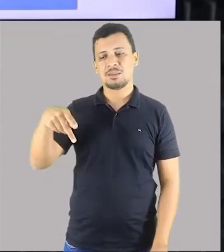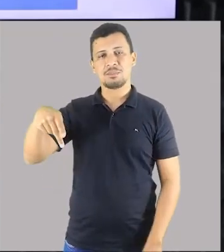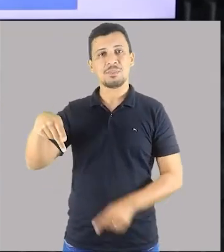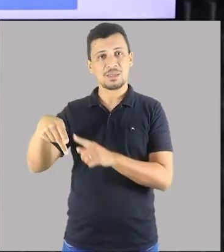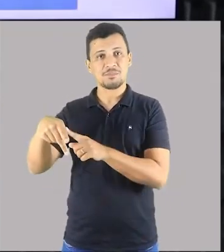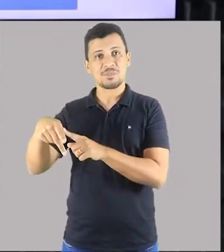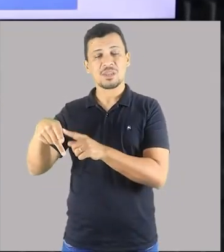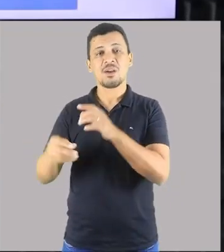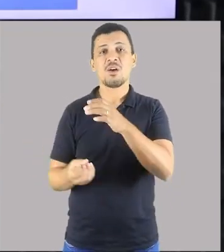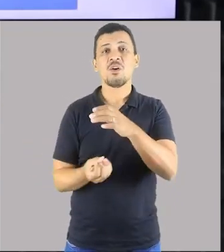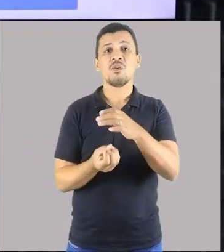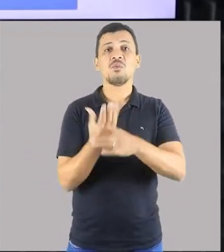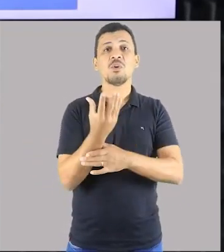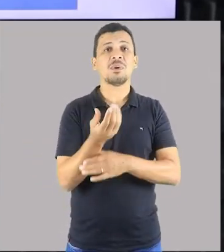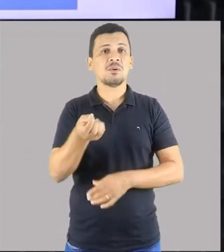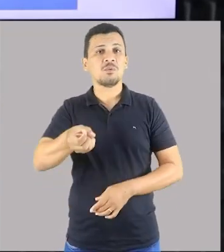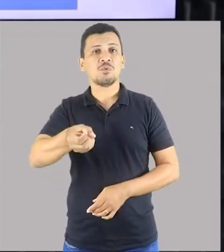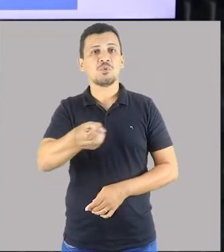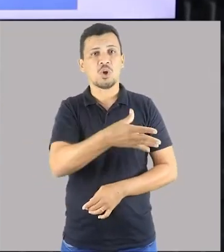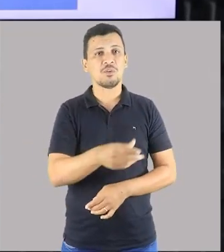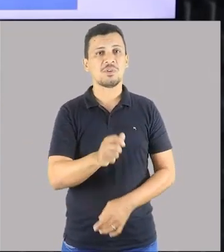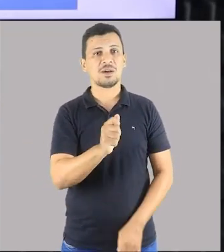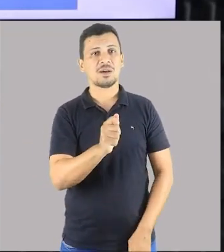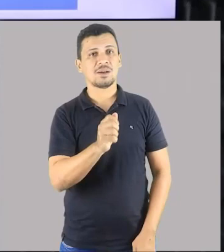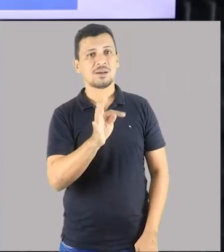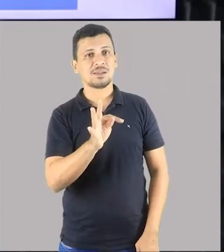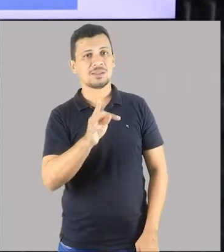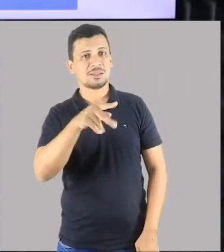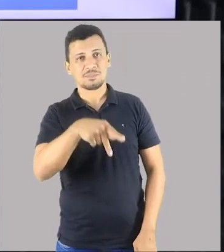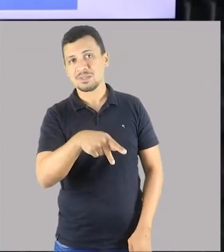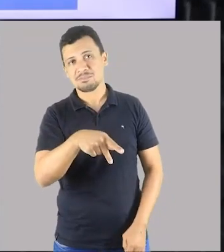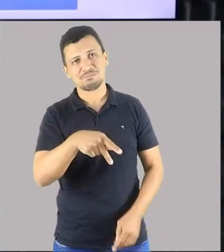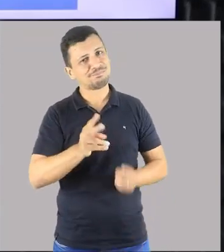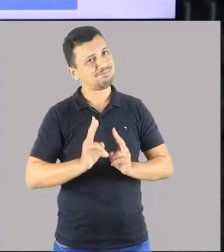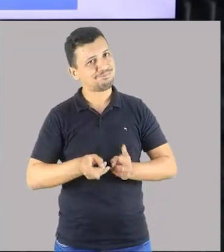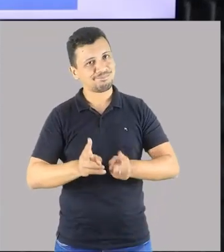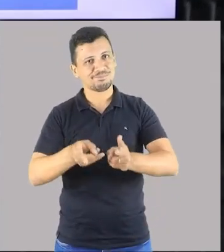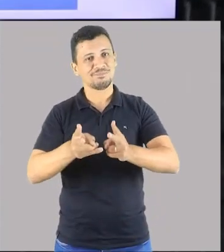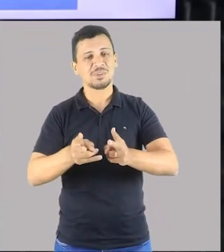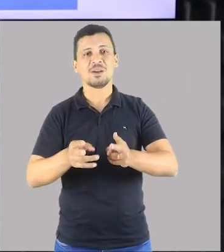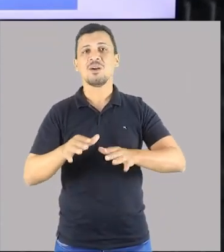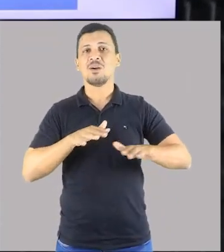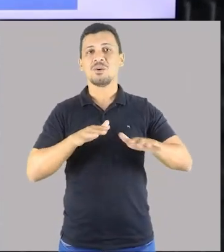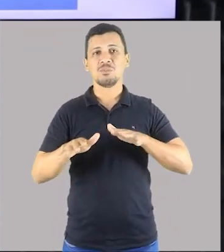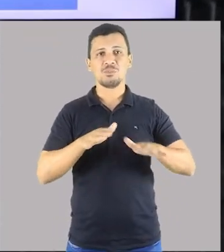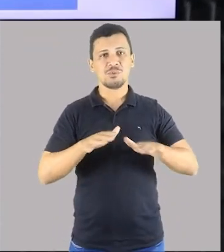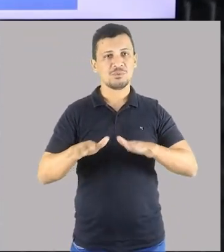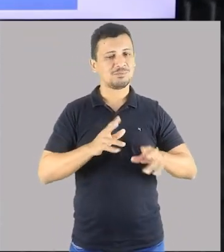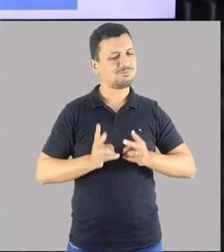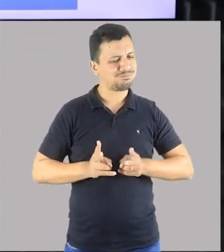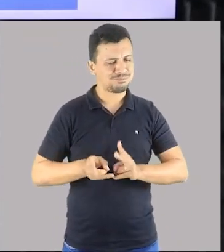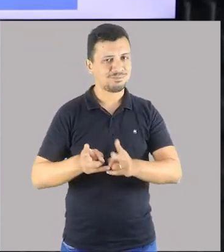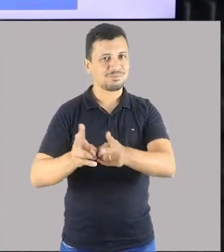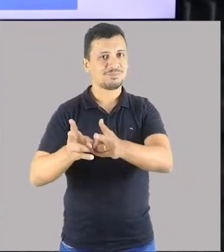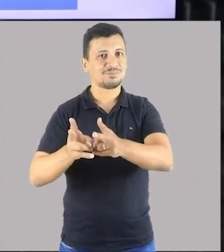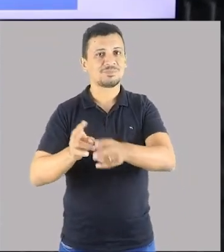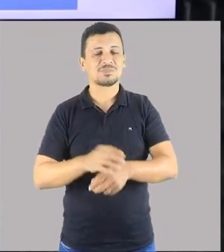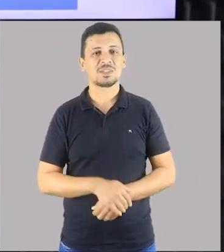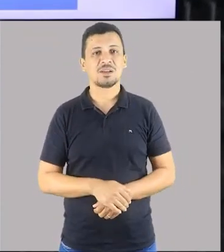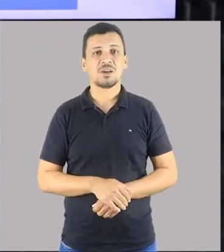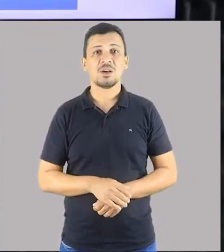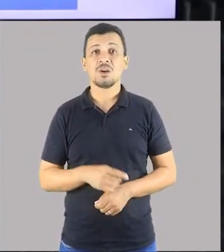para formar uma nova molécula de ATP e assim o movimento continua.